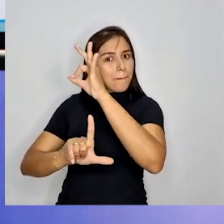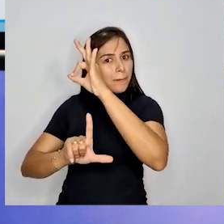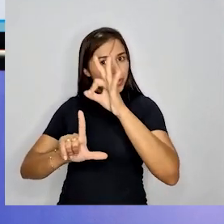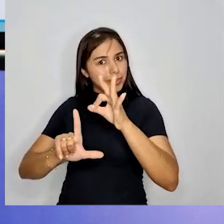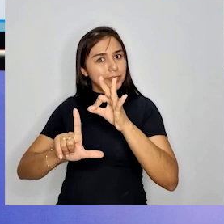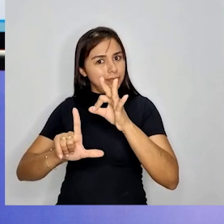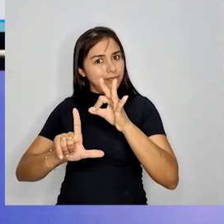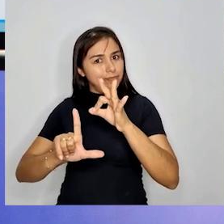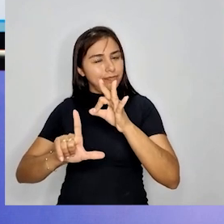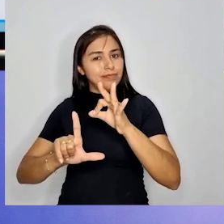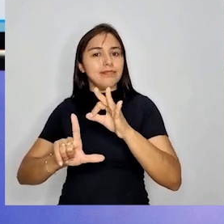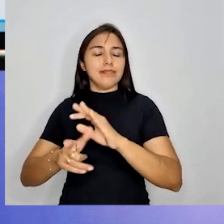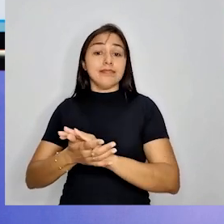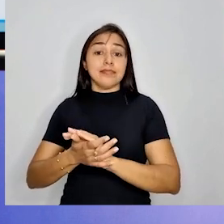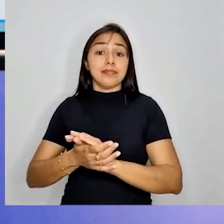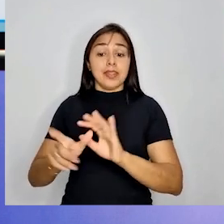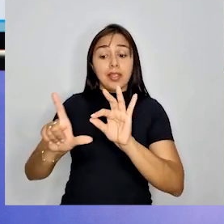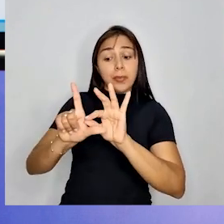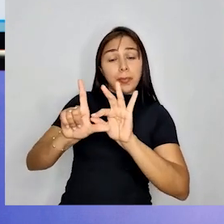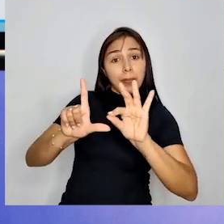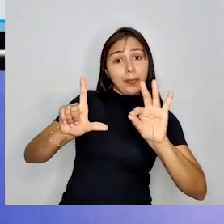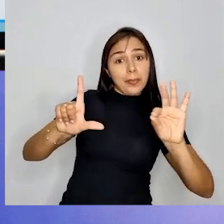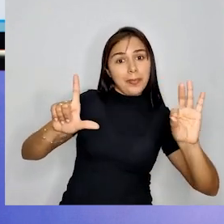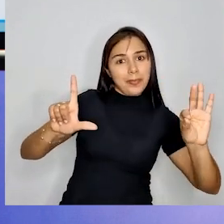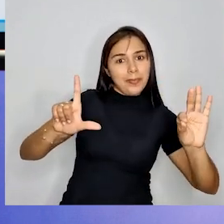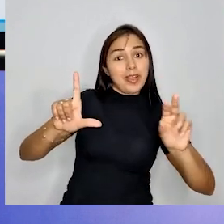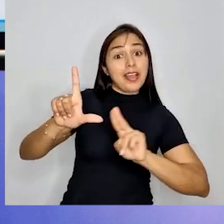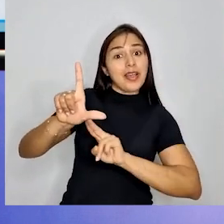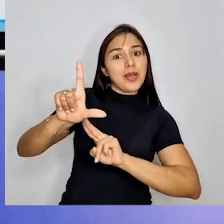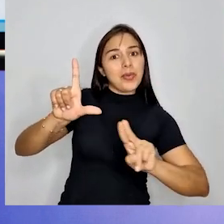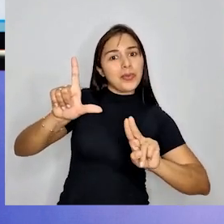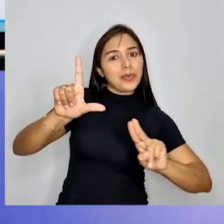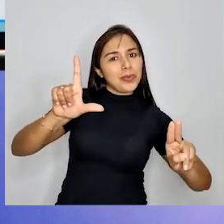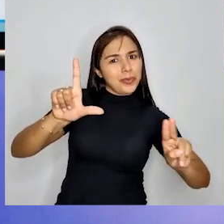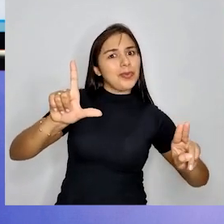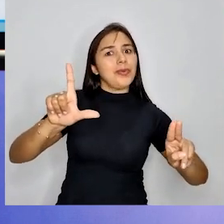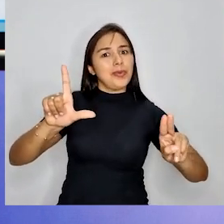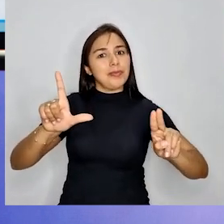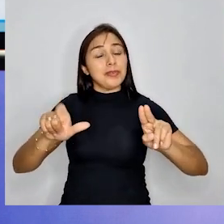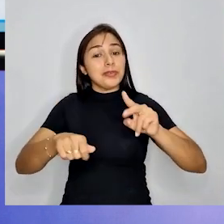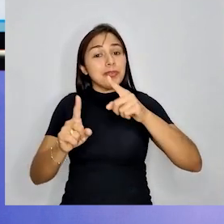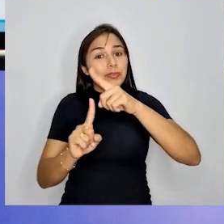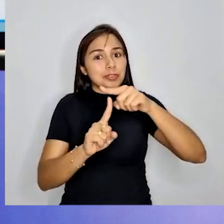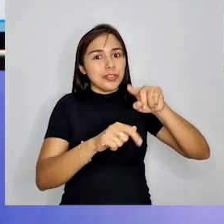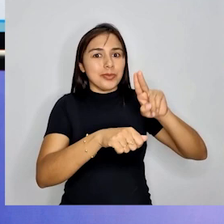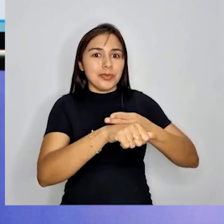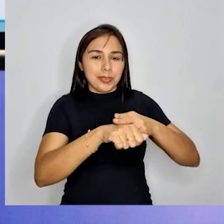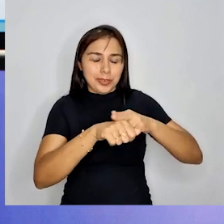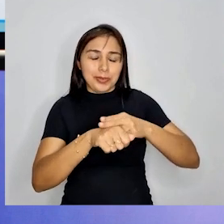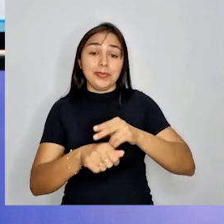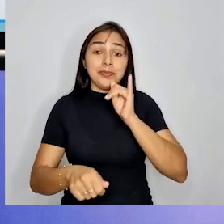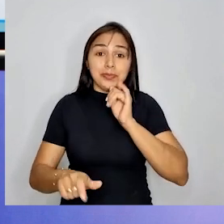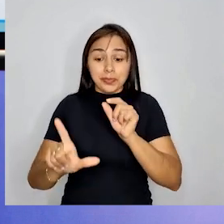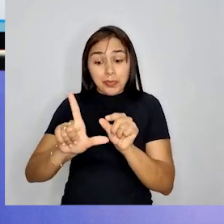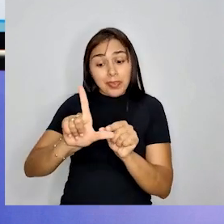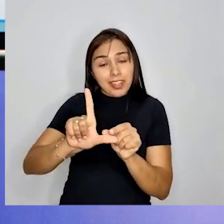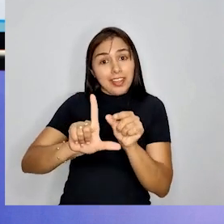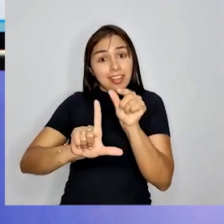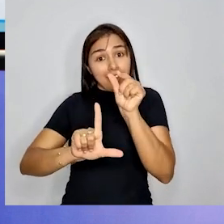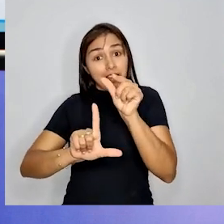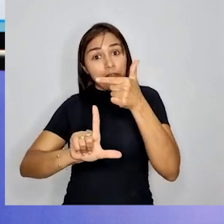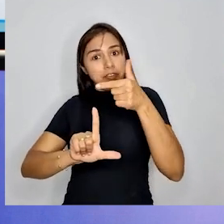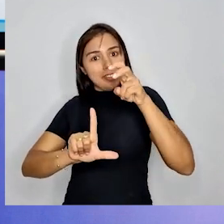nessa parte horizontal ele colocou o tipo de chocolate né 25% show com Charme 15%